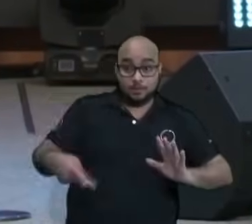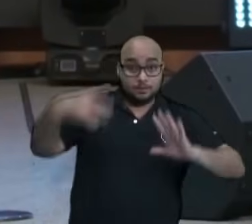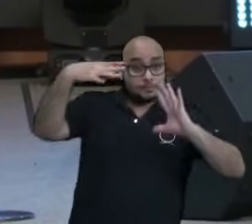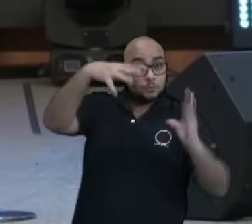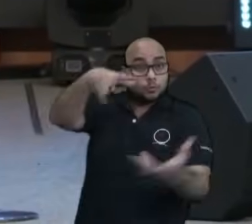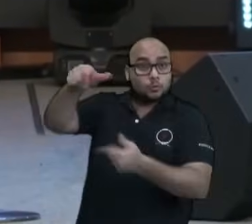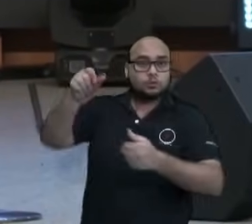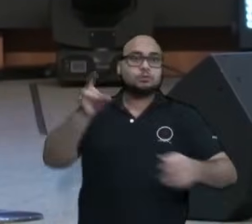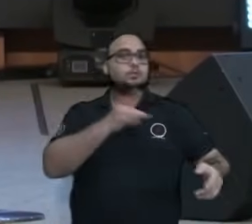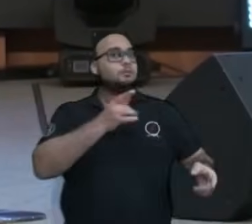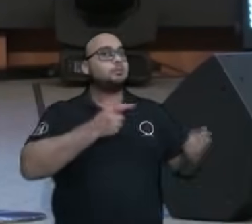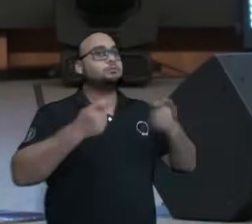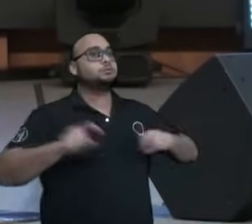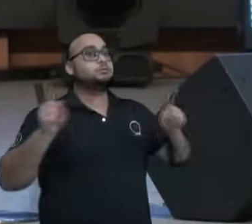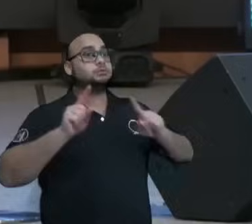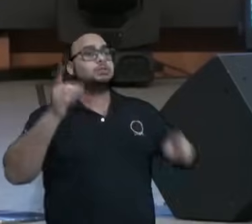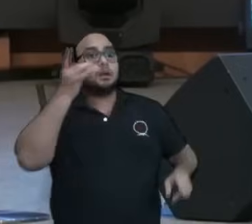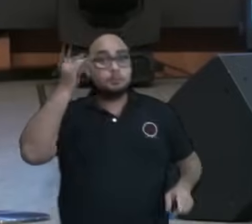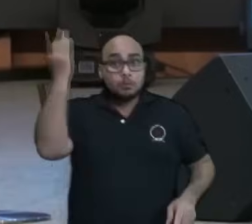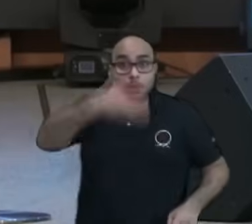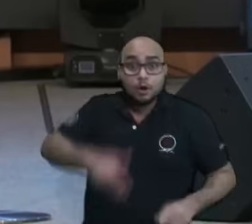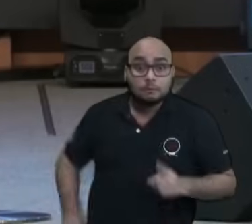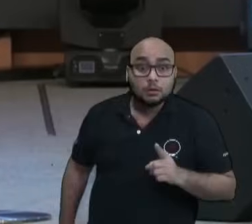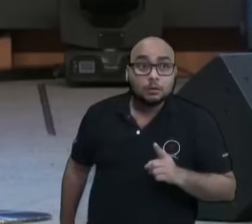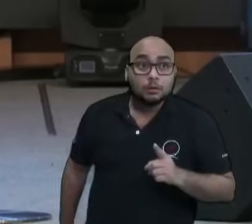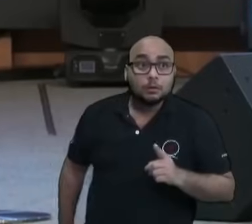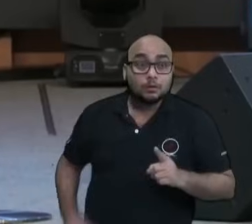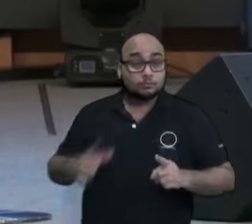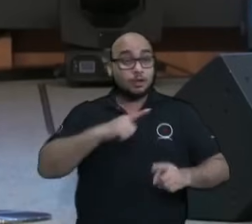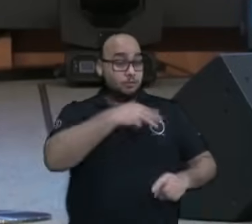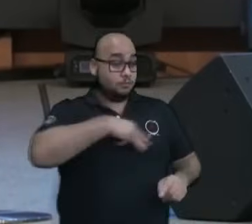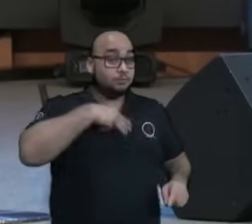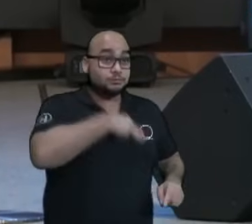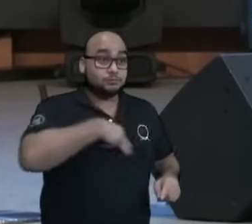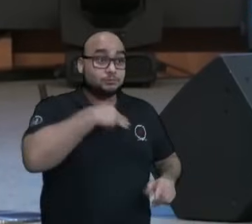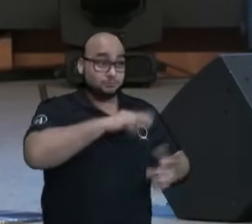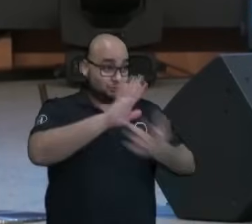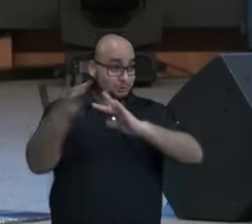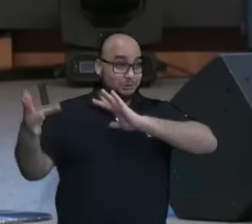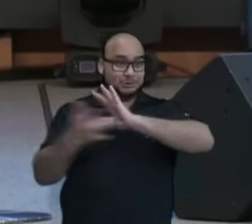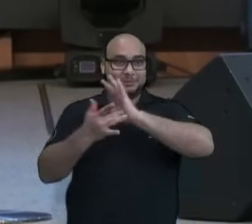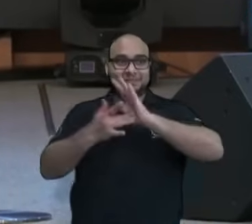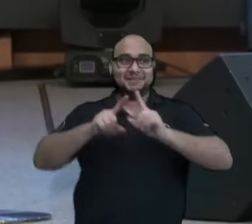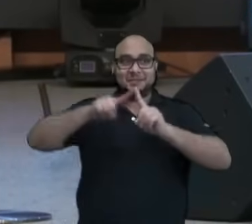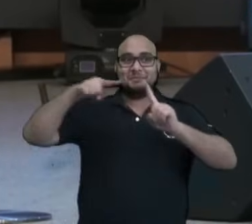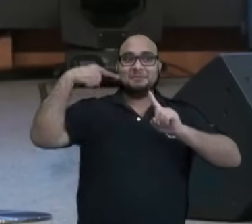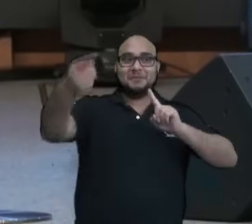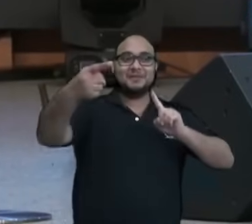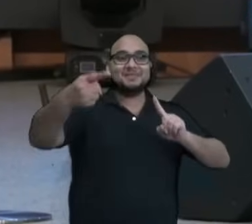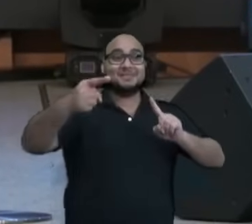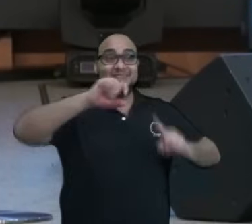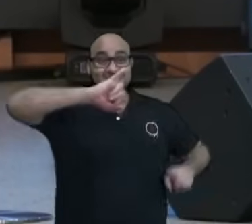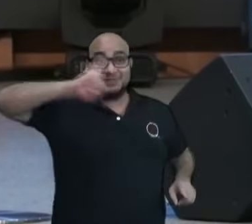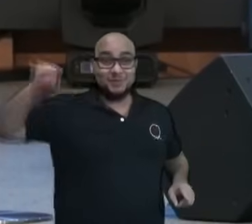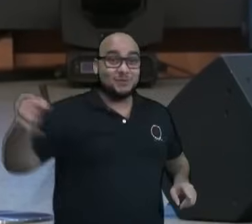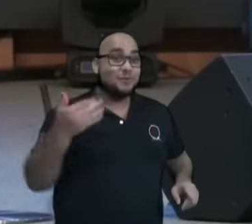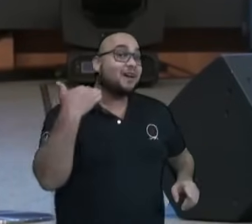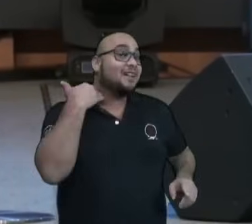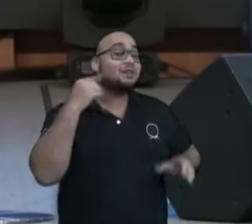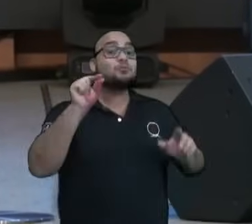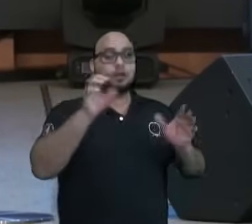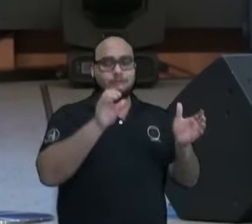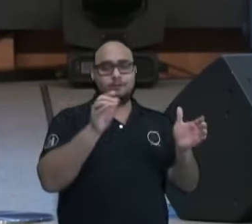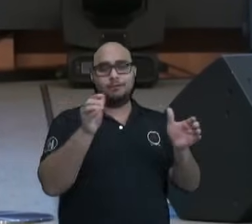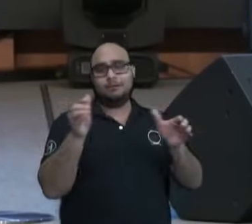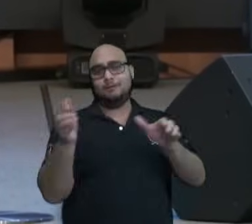pastor o ministério de Jesus começa só depois do batismo de João Ó quem